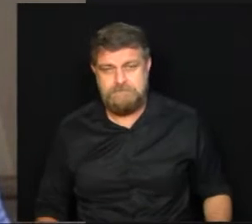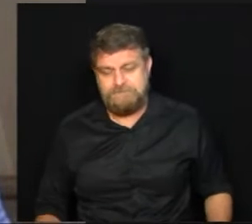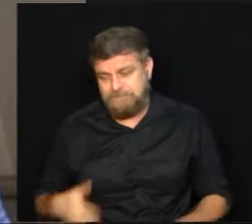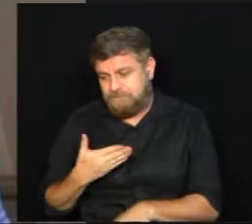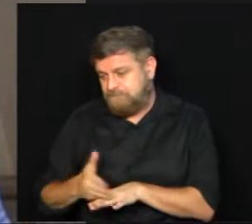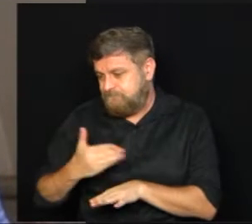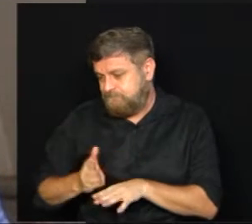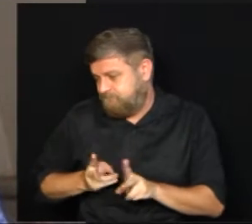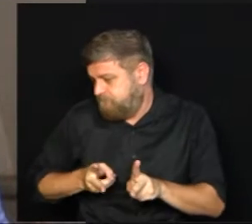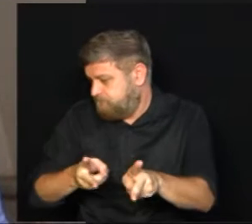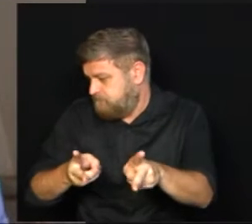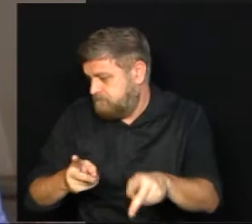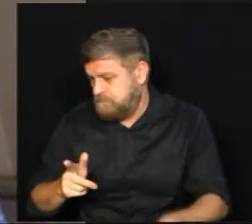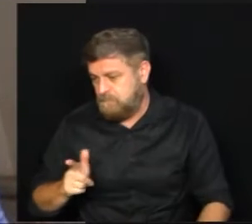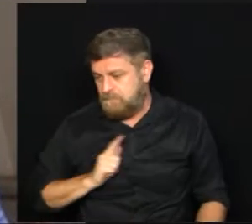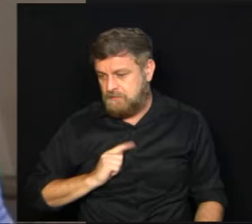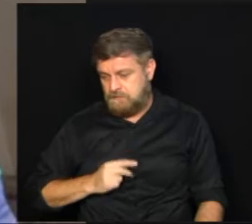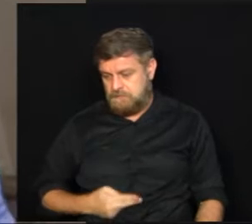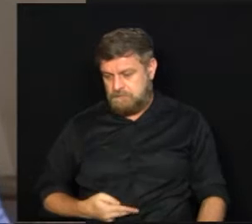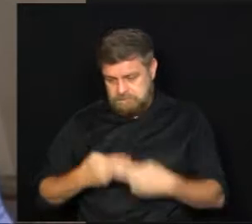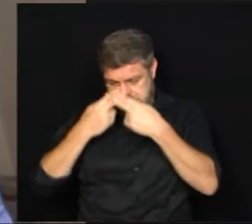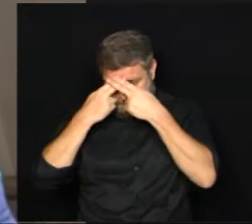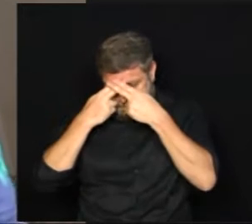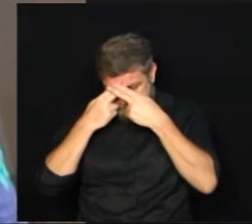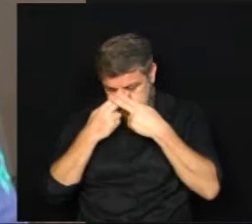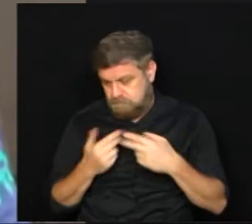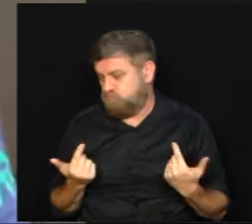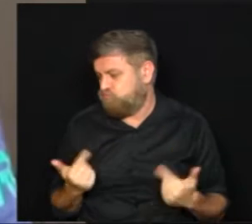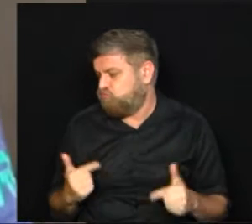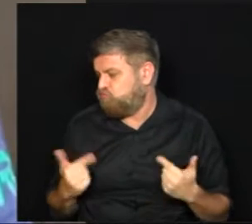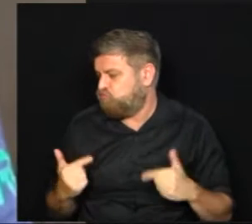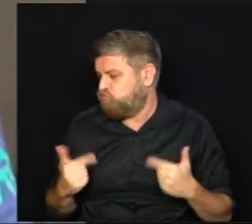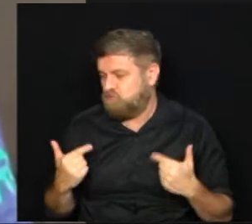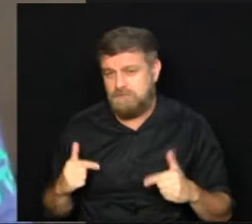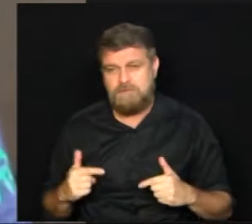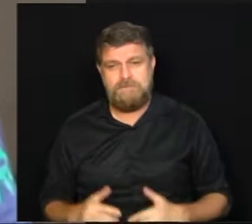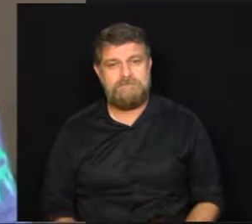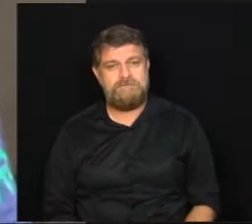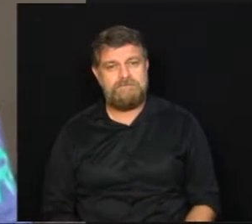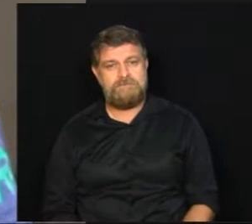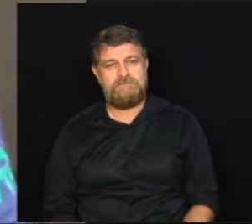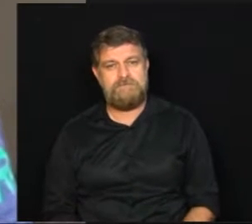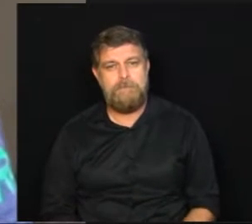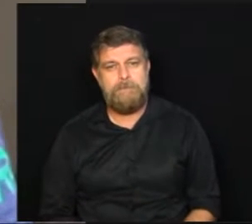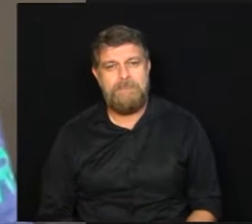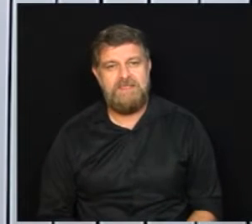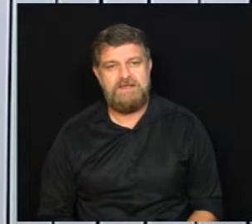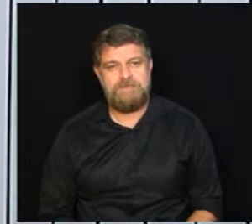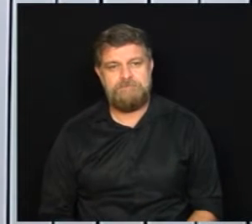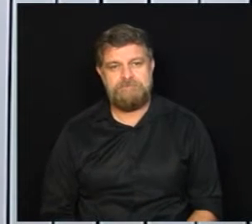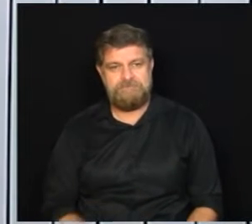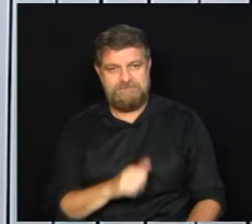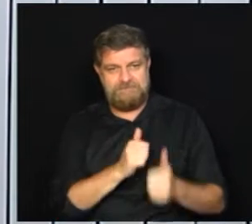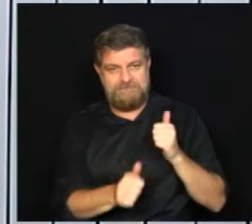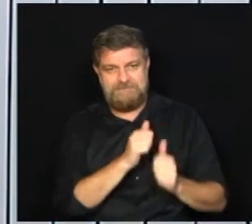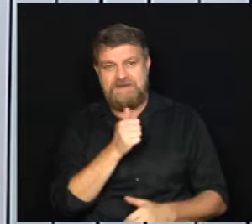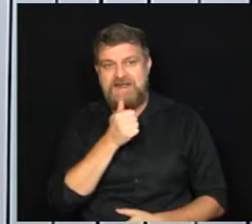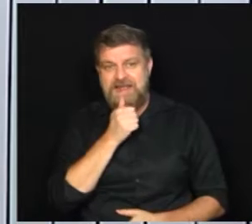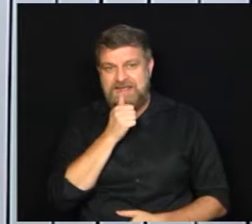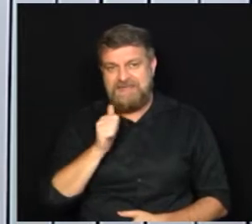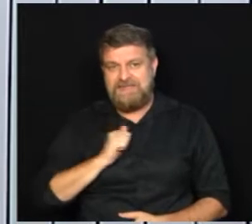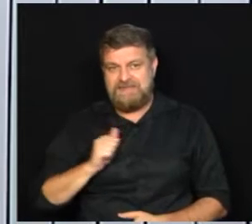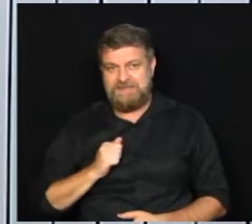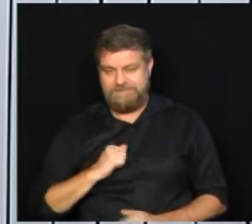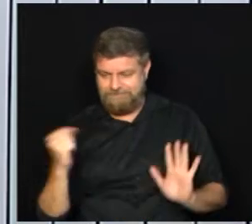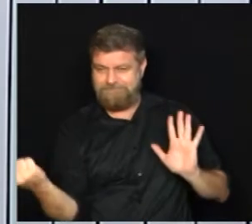treinar para sempre ou vai ficar com sequelas. Não existe isso, assim, sabe? É um esporte que ainda tem esse